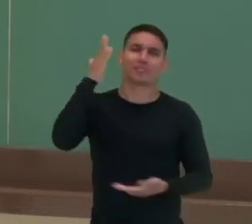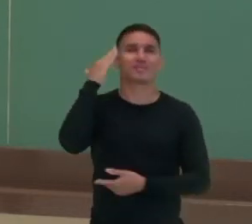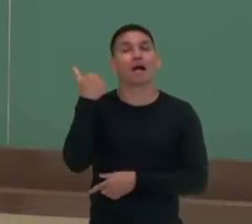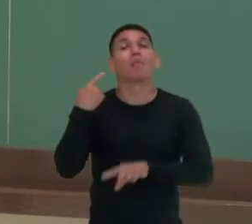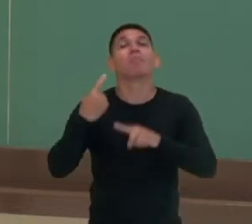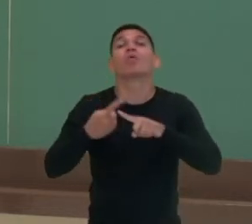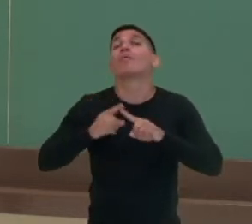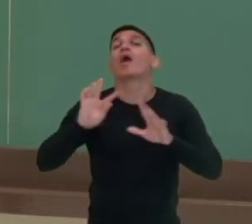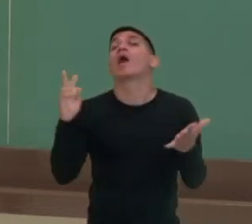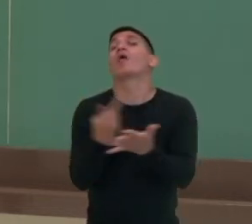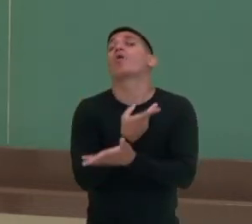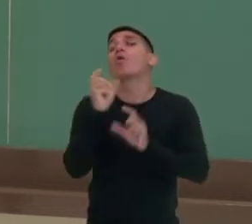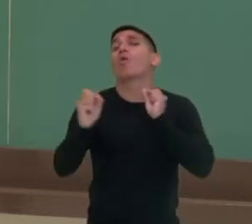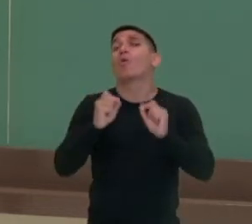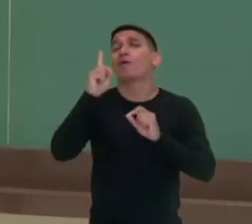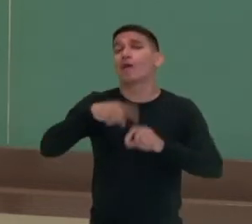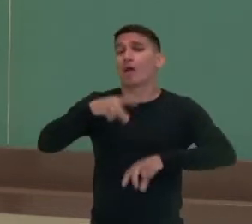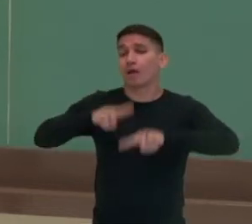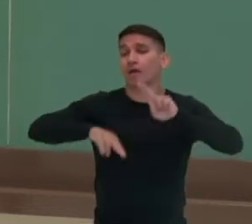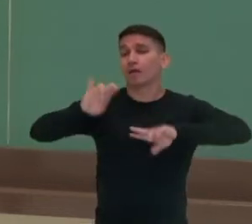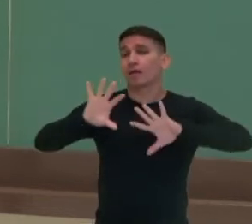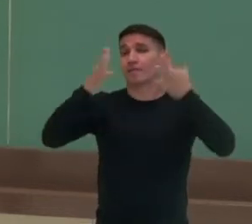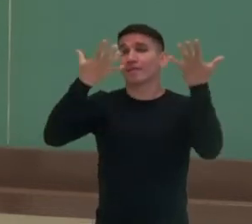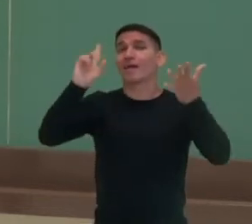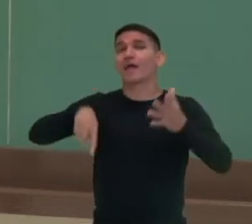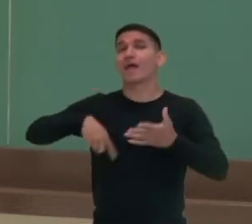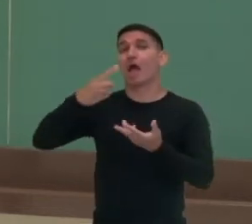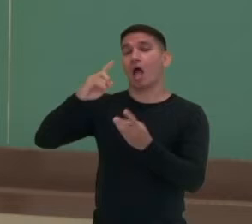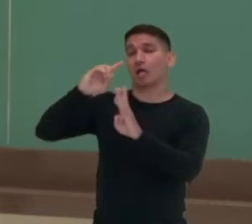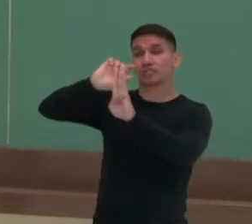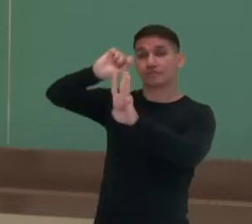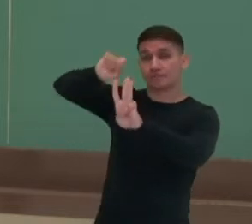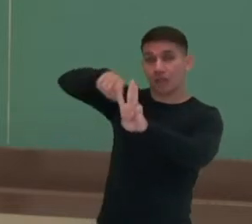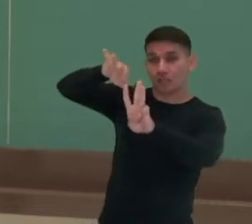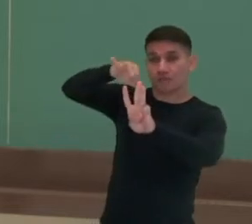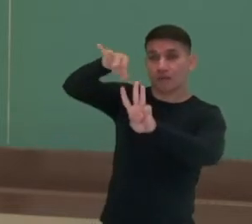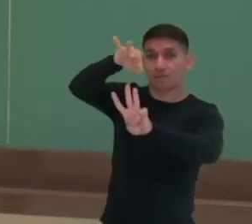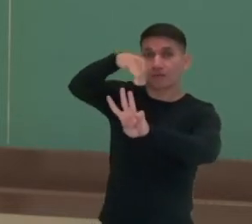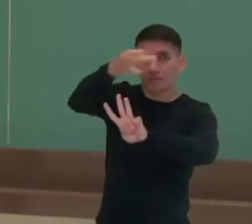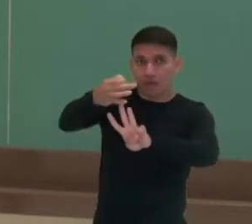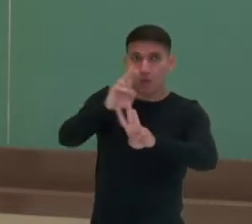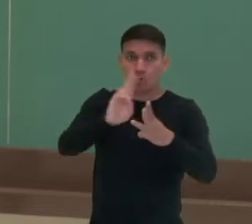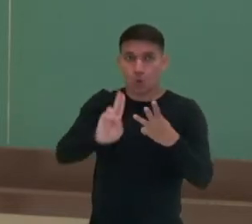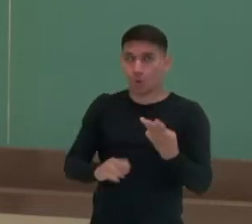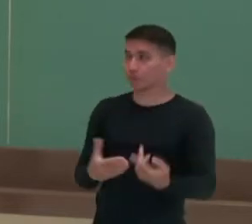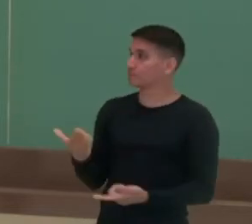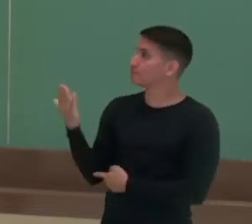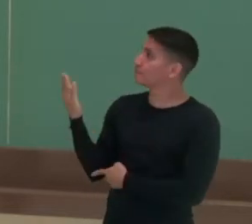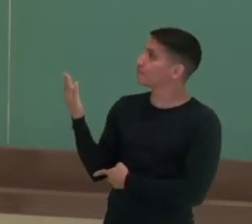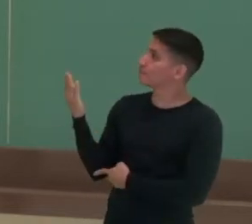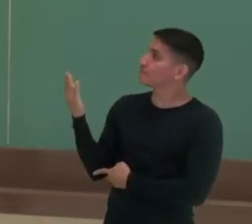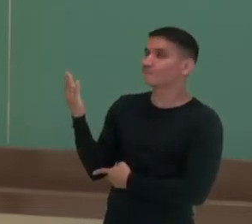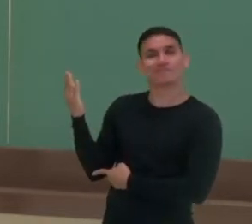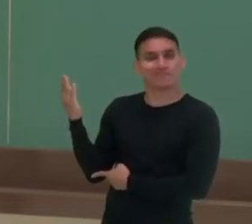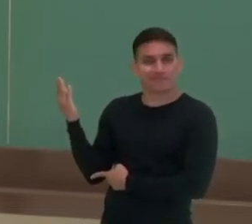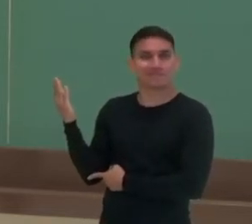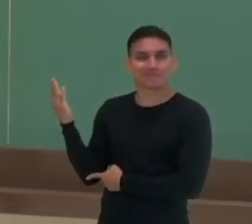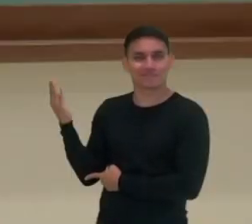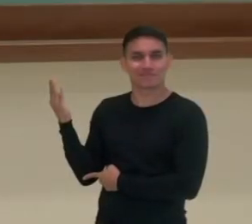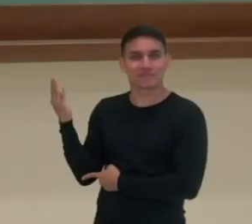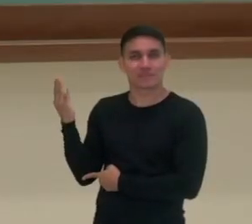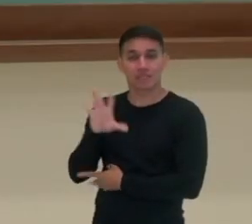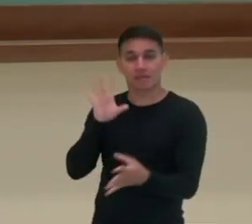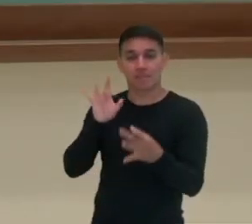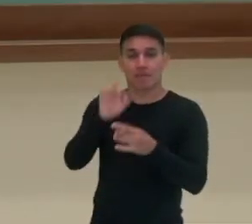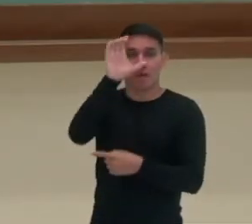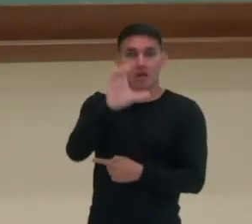junho nas festas juninas são homenagens a 3 santos católicos, São Pedro, São João e Santo Antônio. Então,